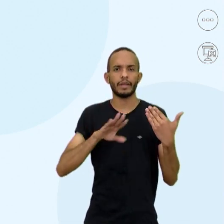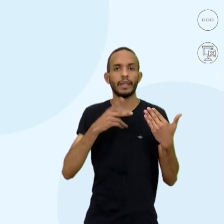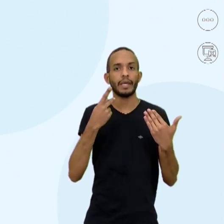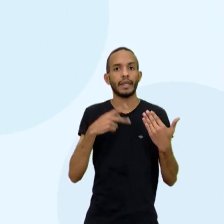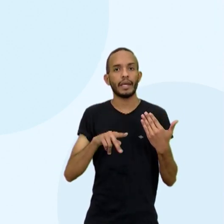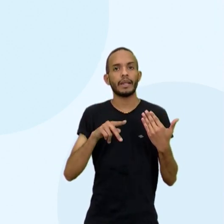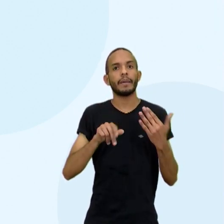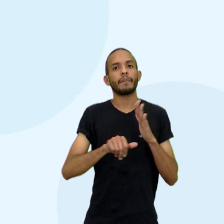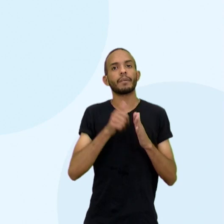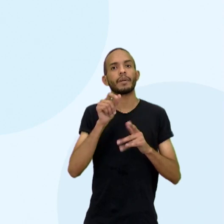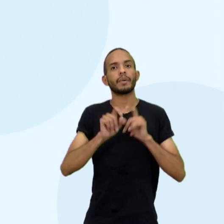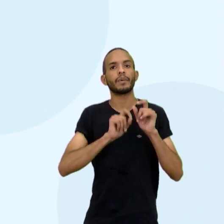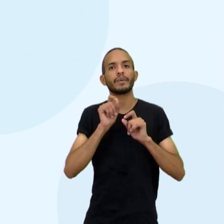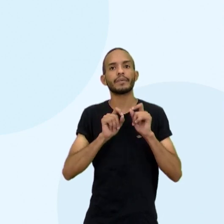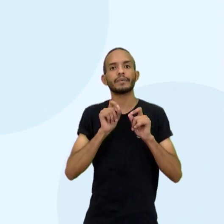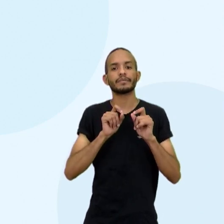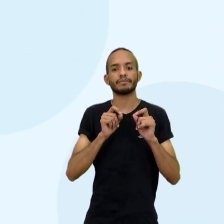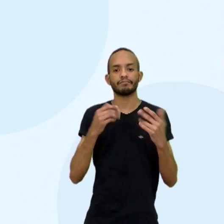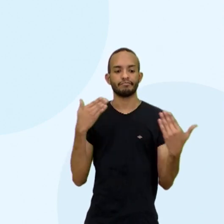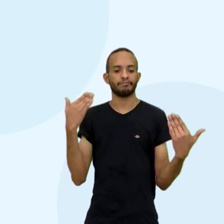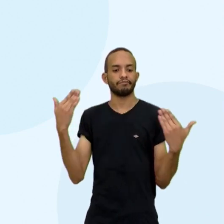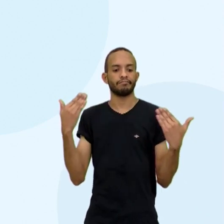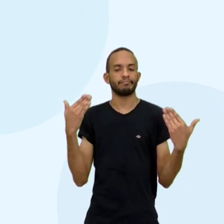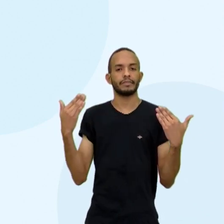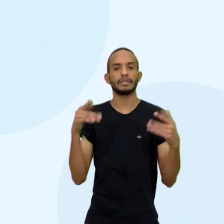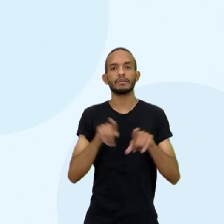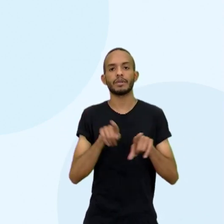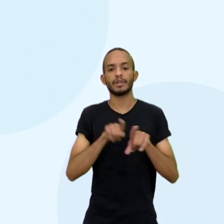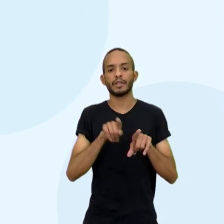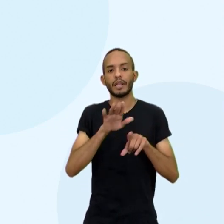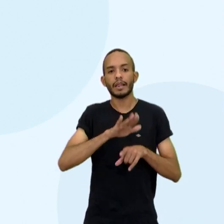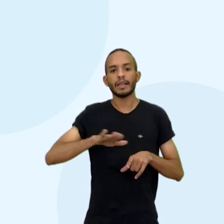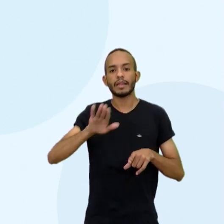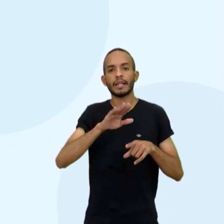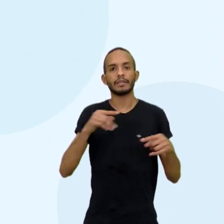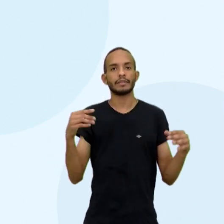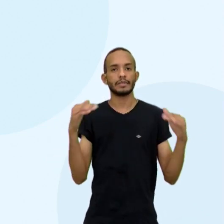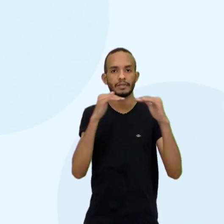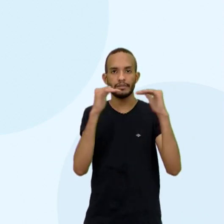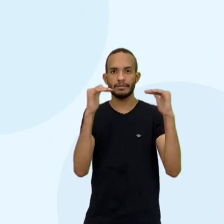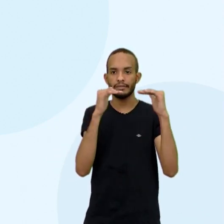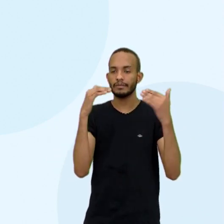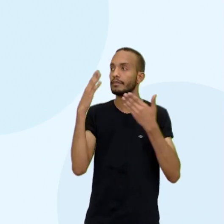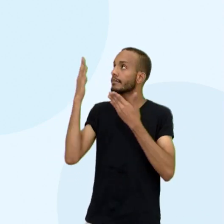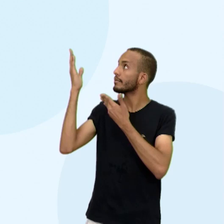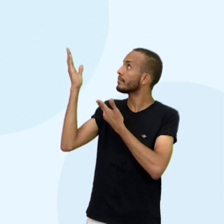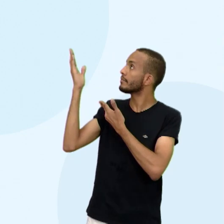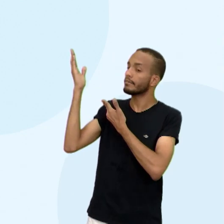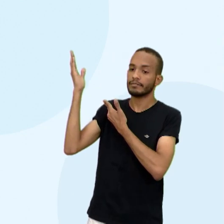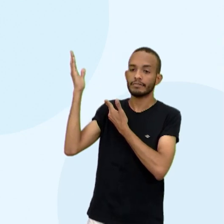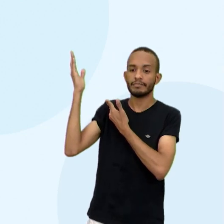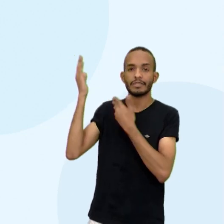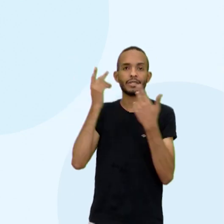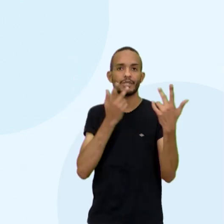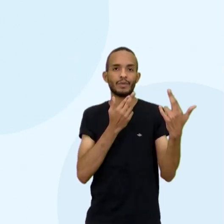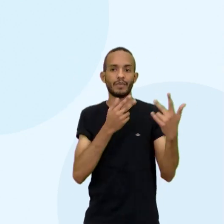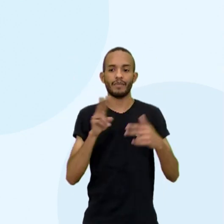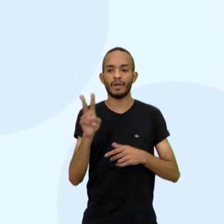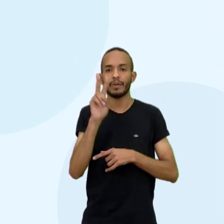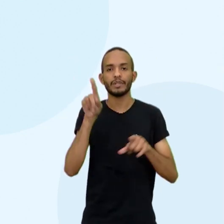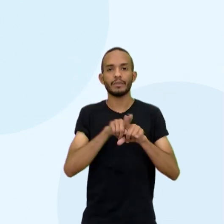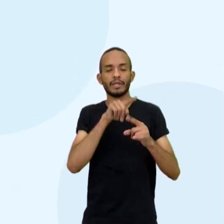ele chamou esse primeiro com esse. Então, do outro lado, lá na transversal, você tem que usar esse mesmo valor aqui, tá certo?